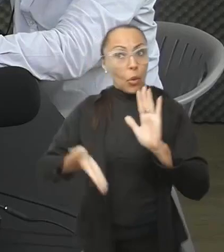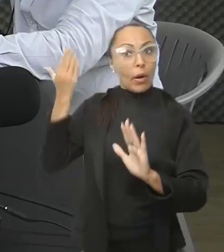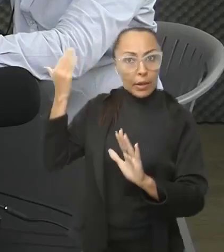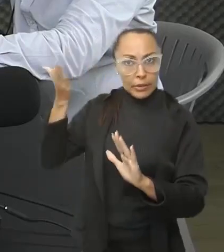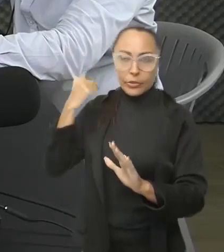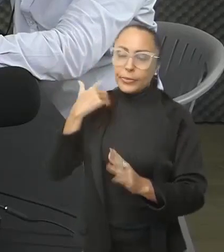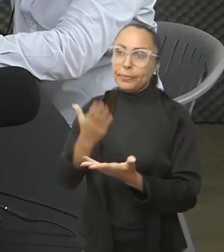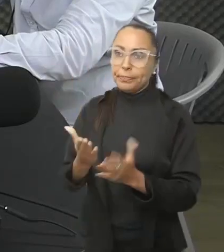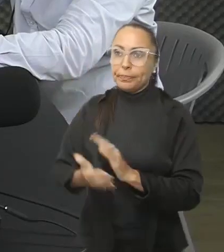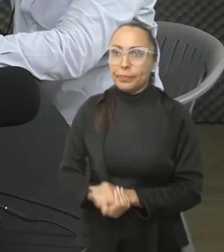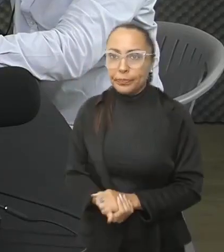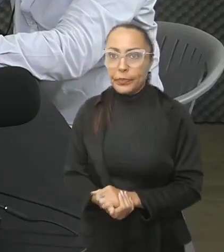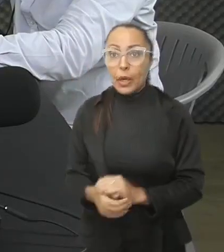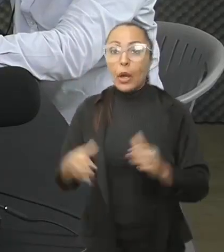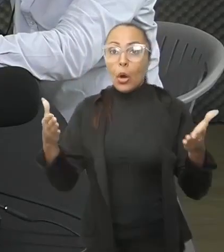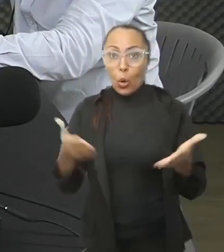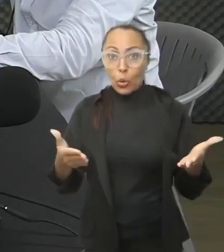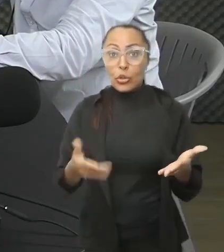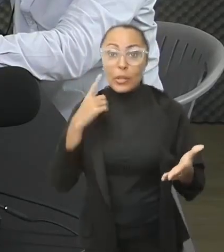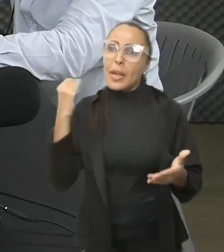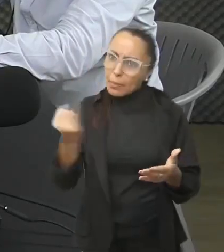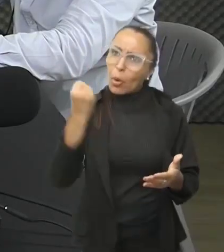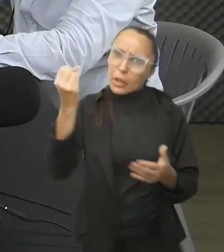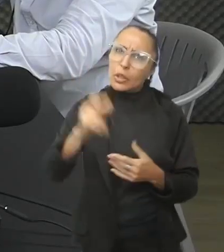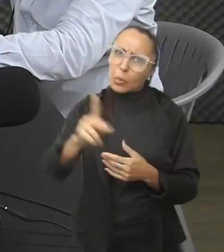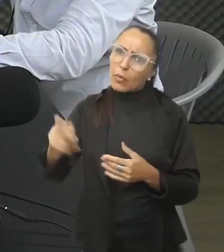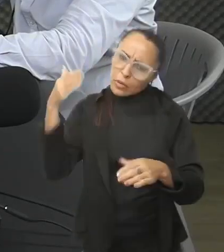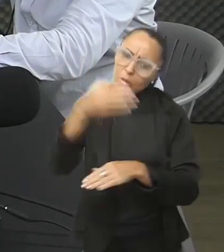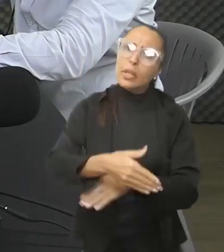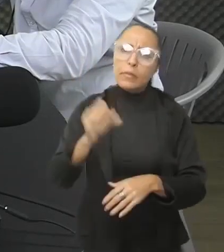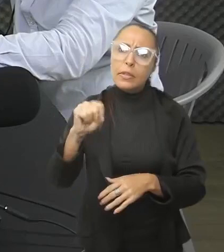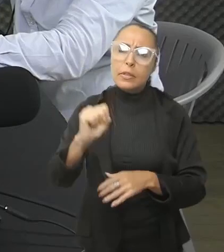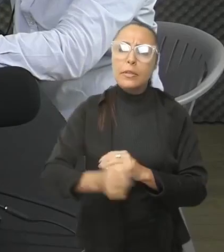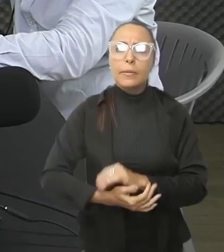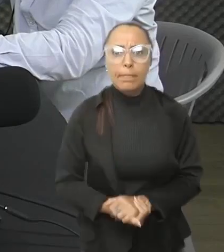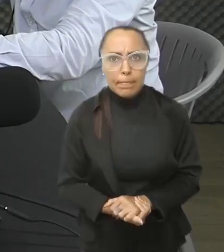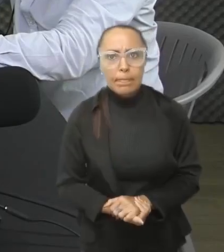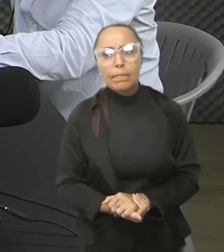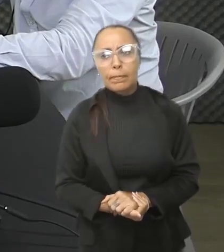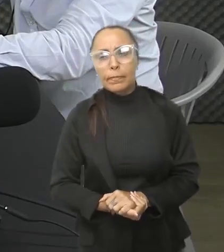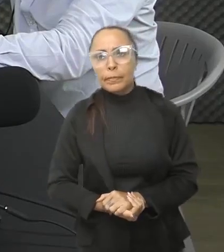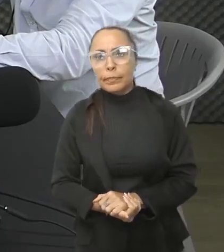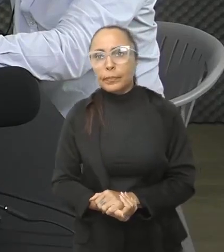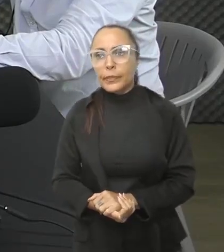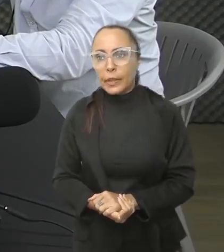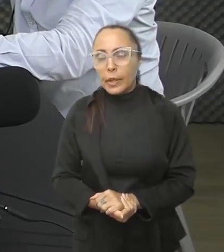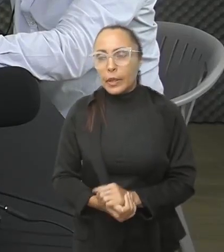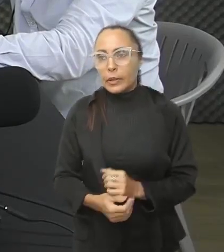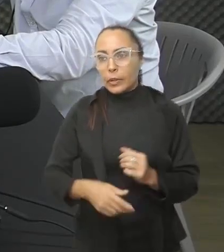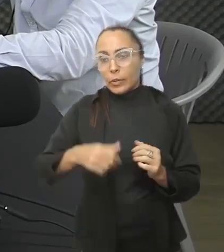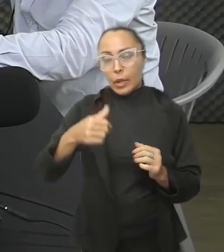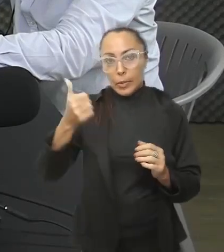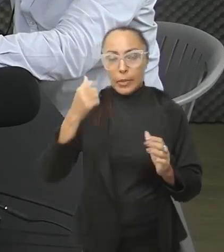daquela criança. E hoje nós vemos que é necessário, sim, como colocamos no primeiro aqui, na primeira pergunta,